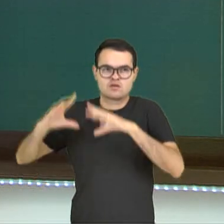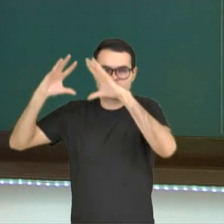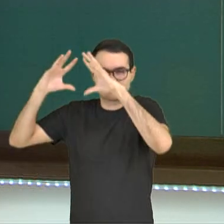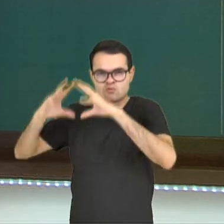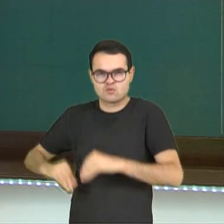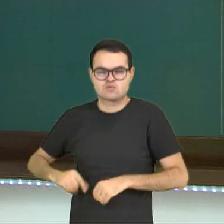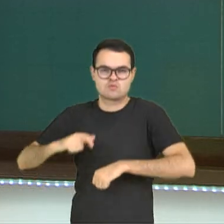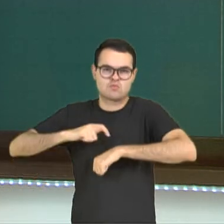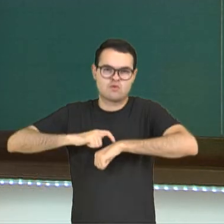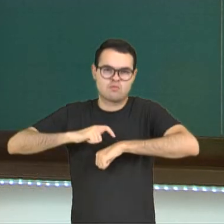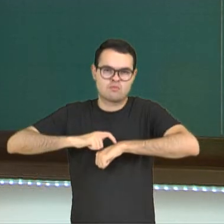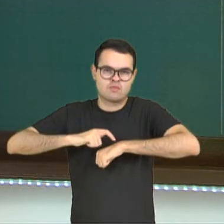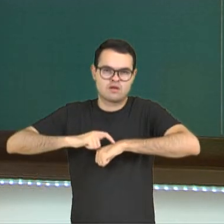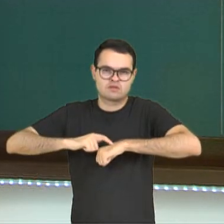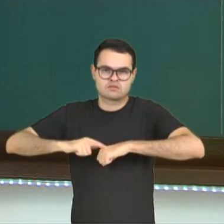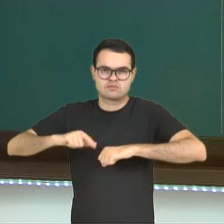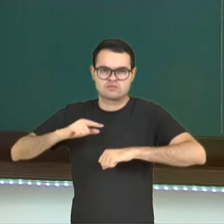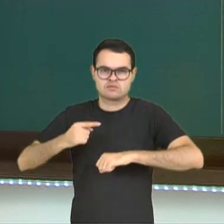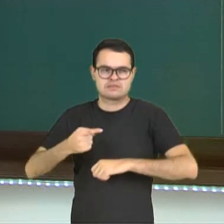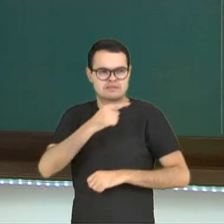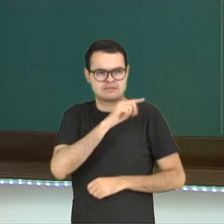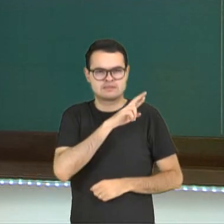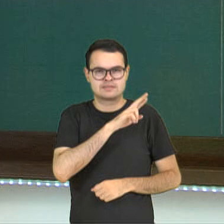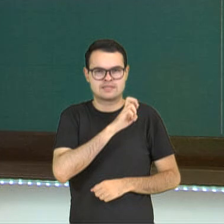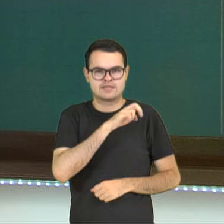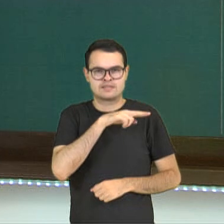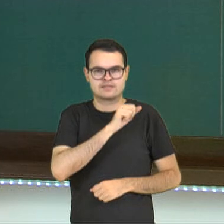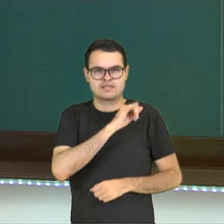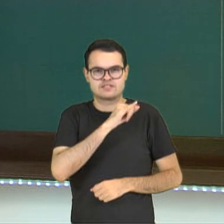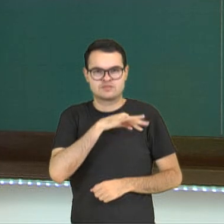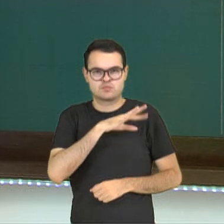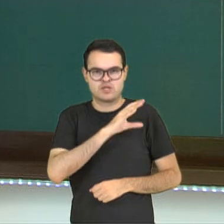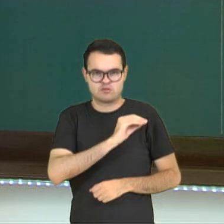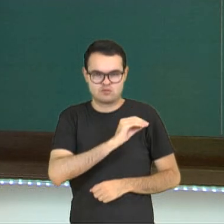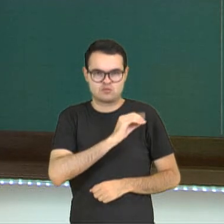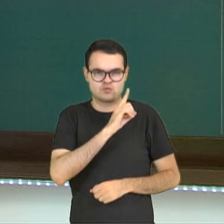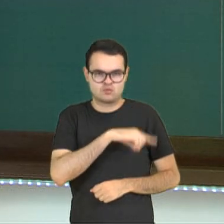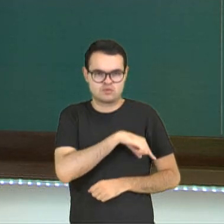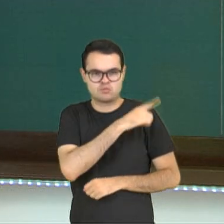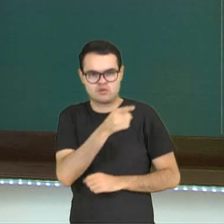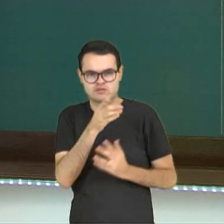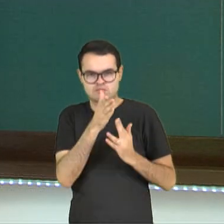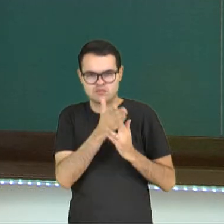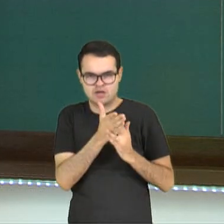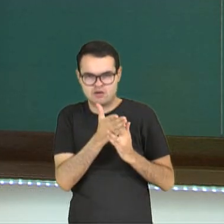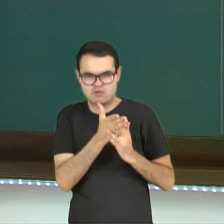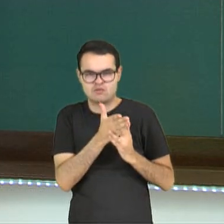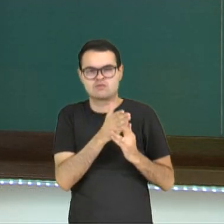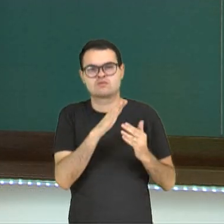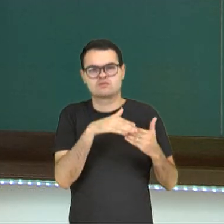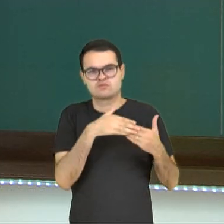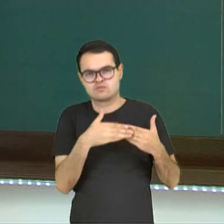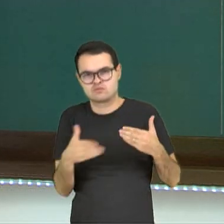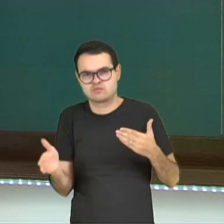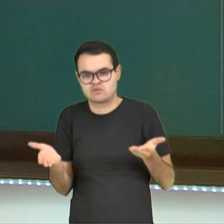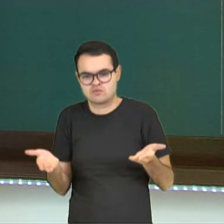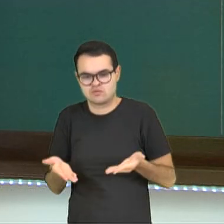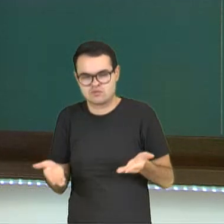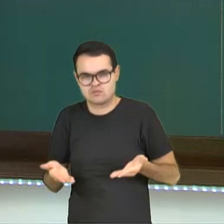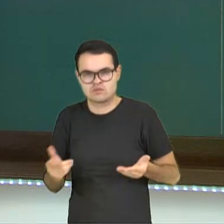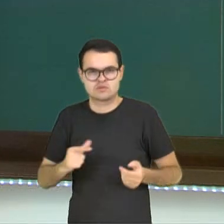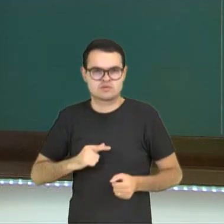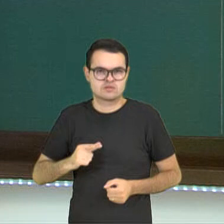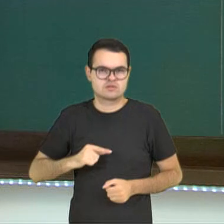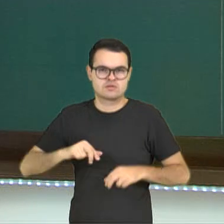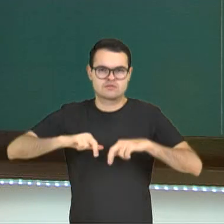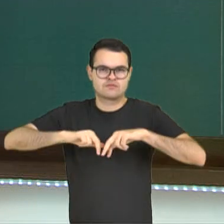aquele momento, desde o Renascimento, desde do Barroco, né? E chega na Idade Contemporânea,